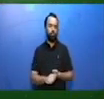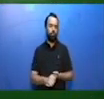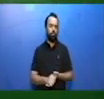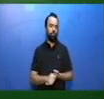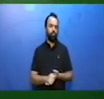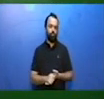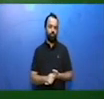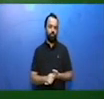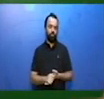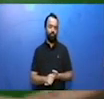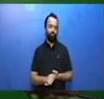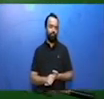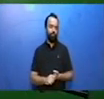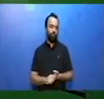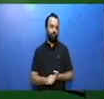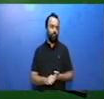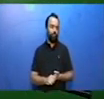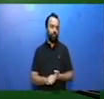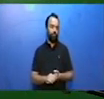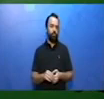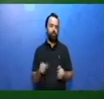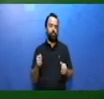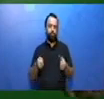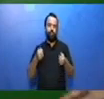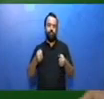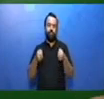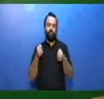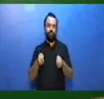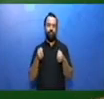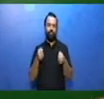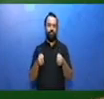ver um bonde antigo, né? Carruagem.